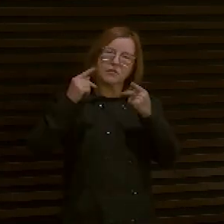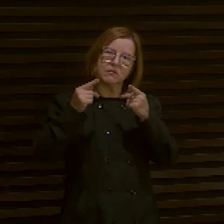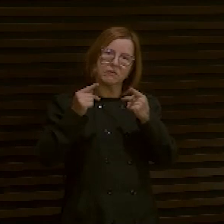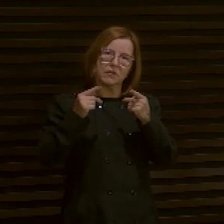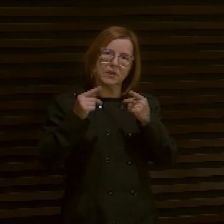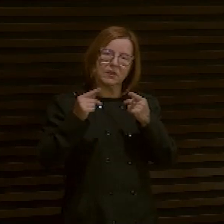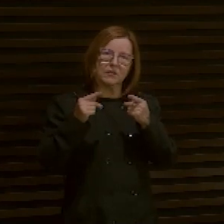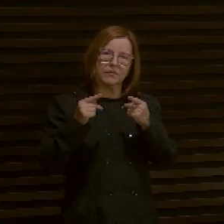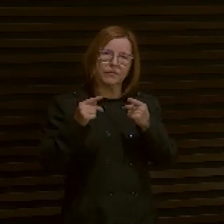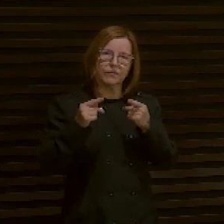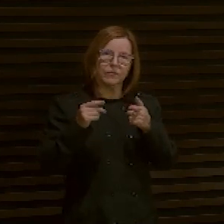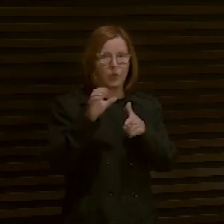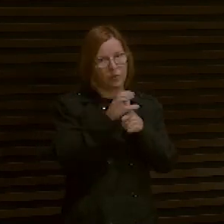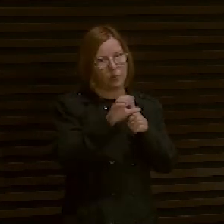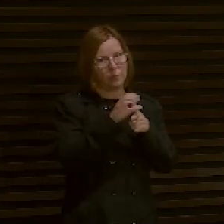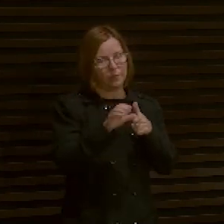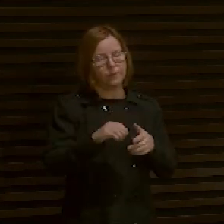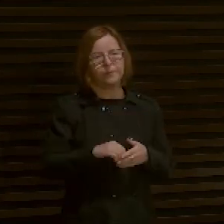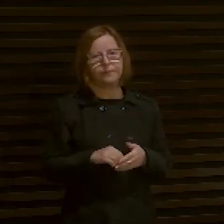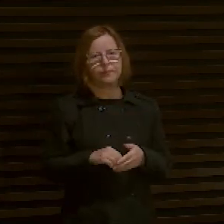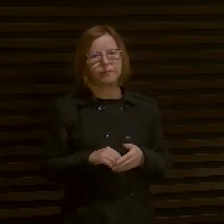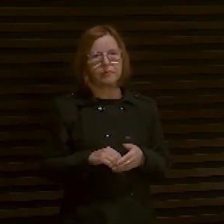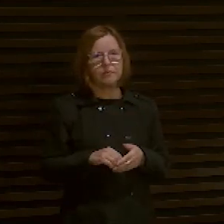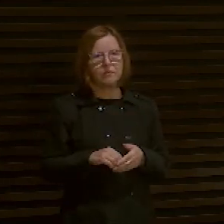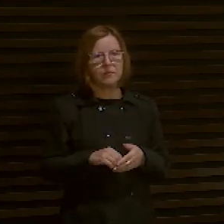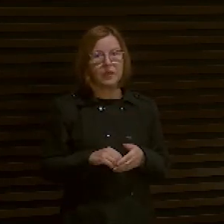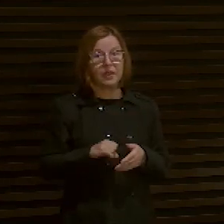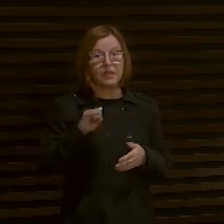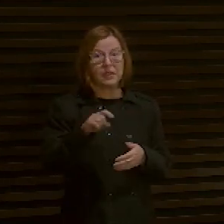aos Coríntios. Então, se nós encobrimos o Evangelho,